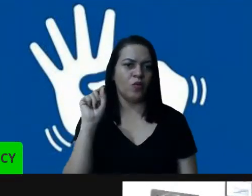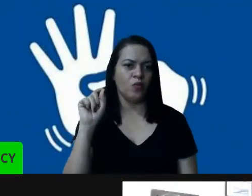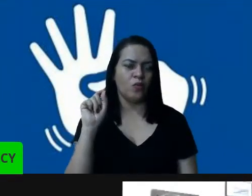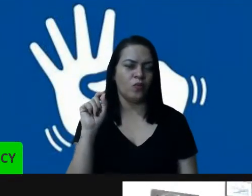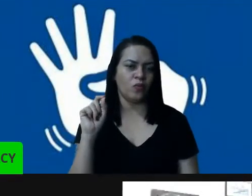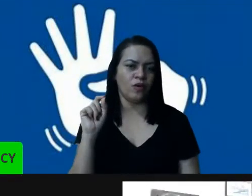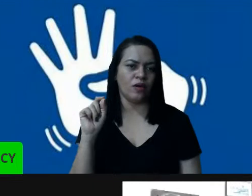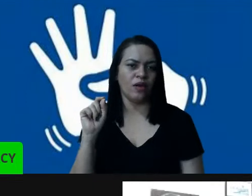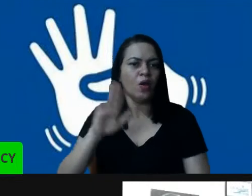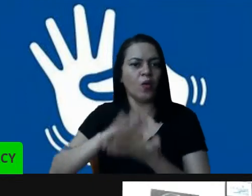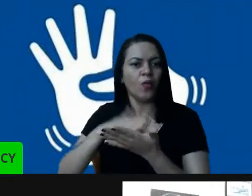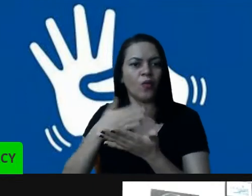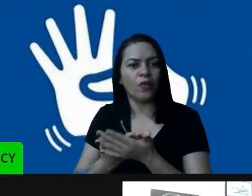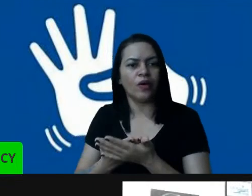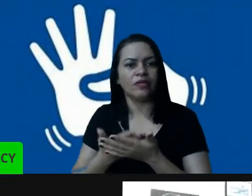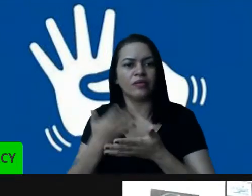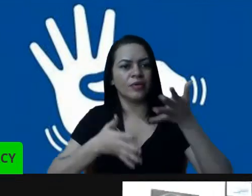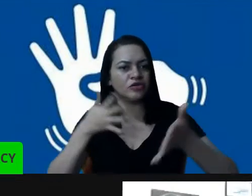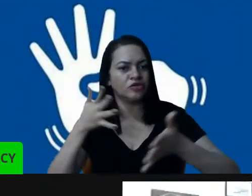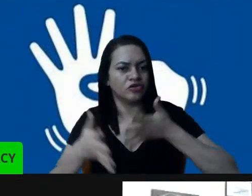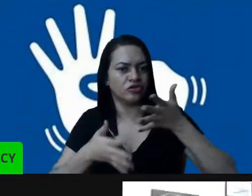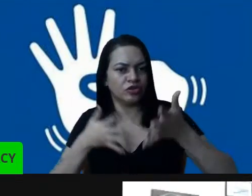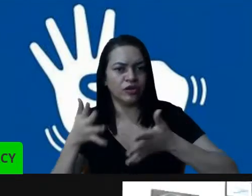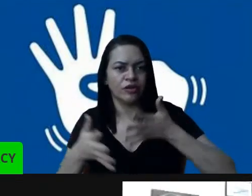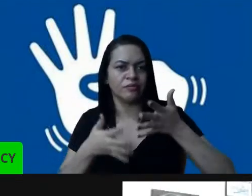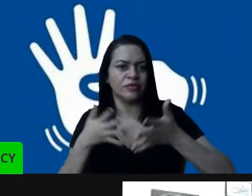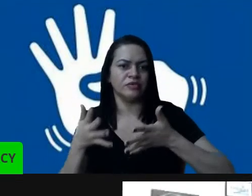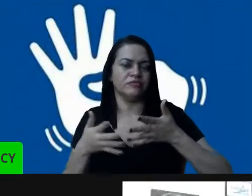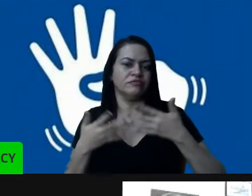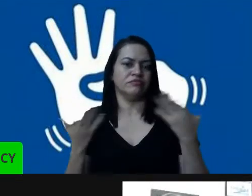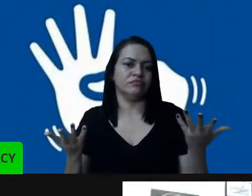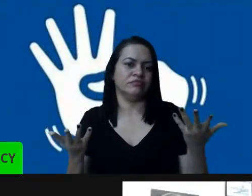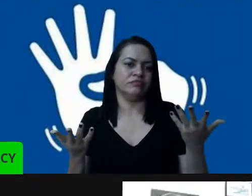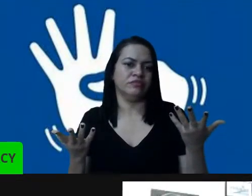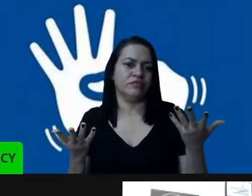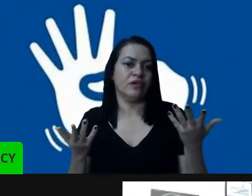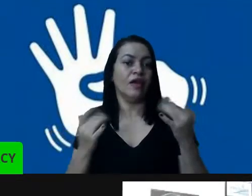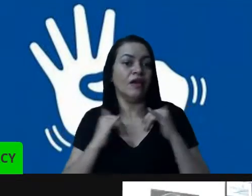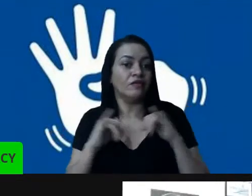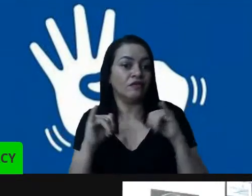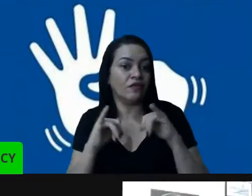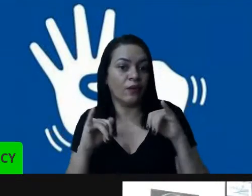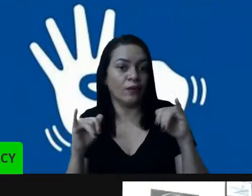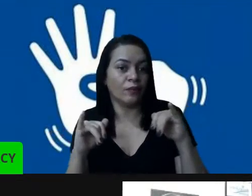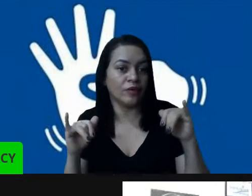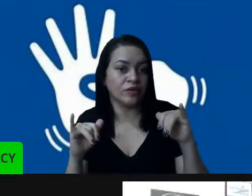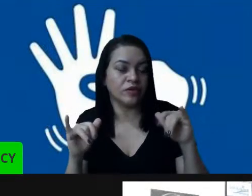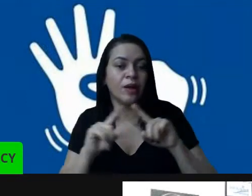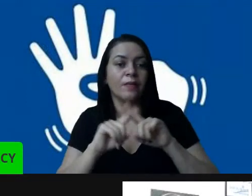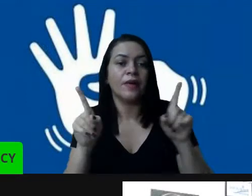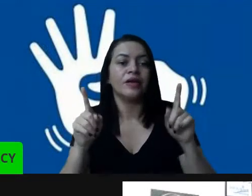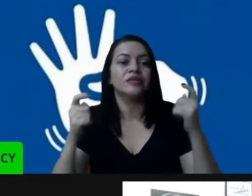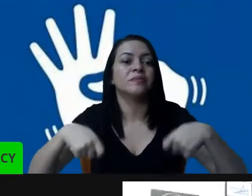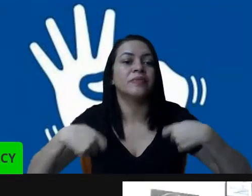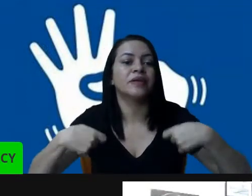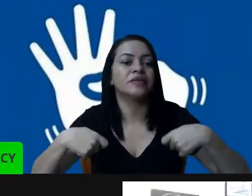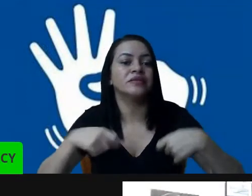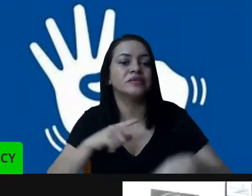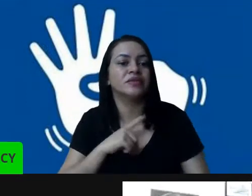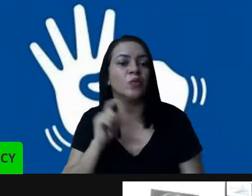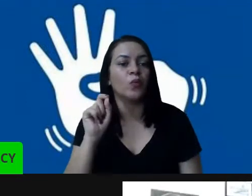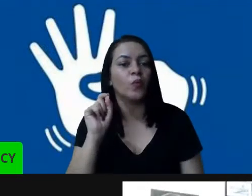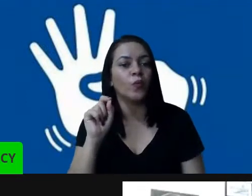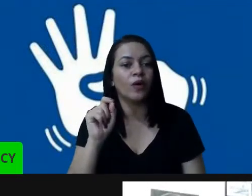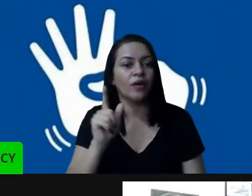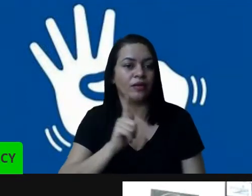no dispositivo, enfim, onde estiver. Isso é uma lei estadual, mas é preciso que que seja